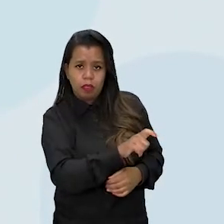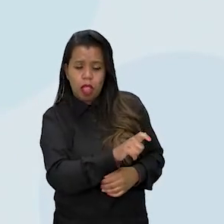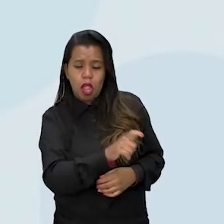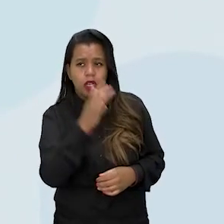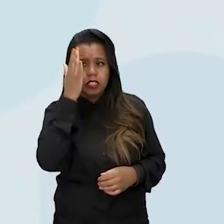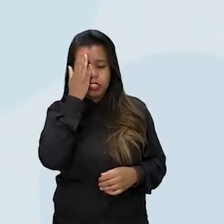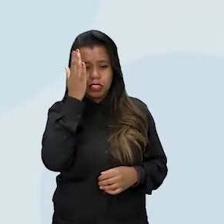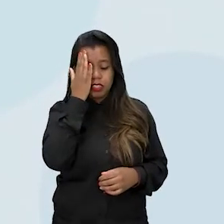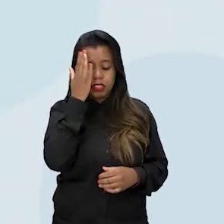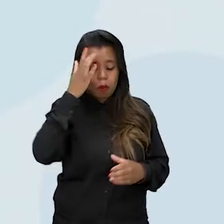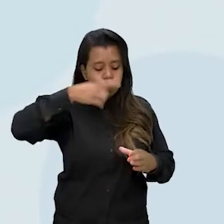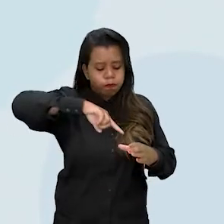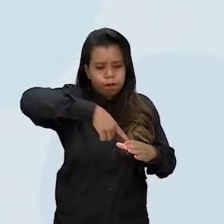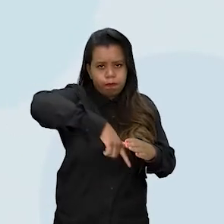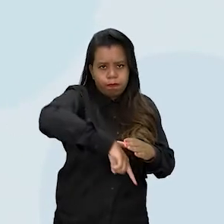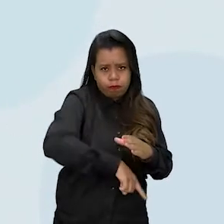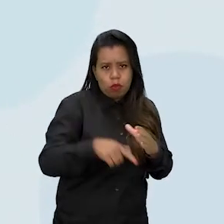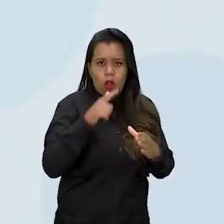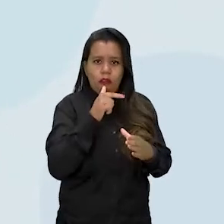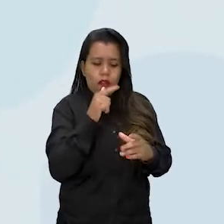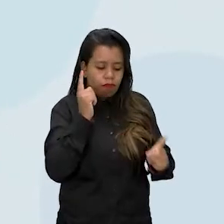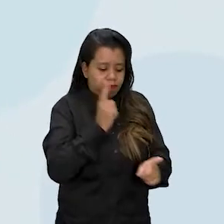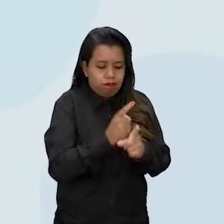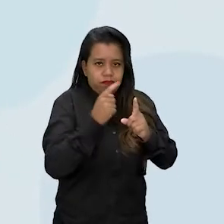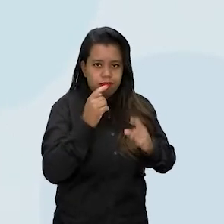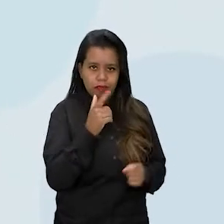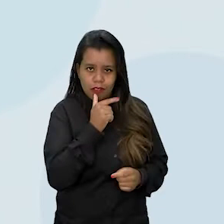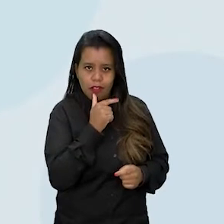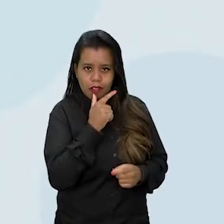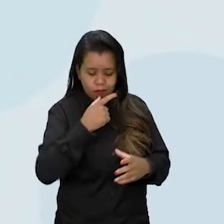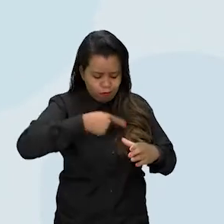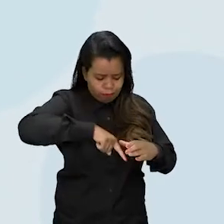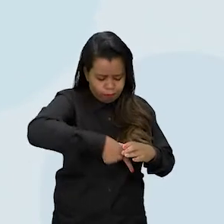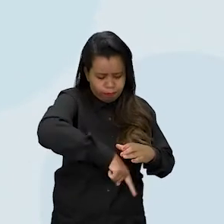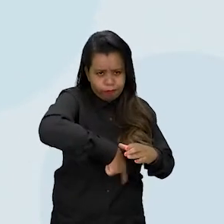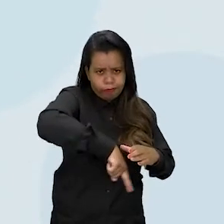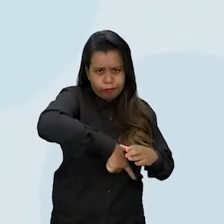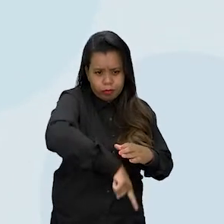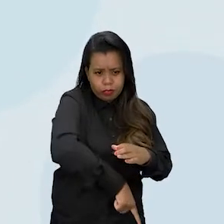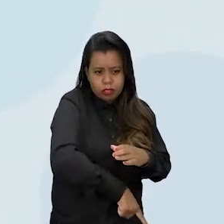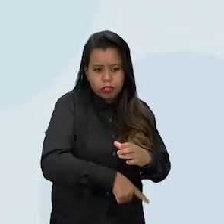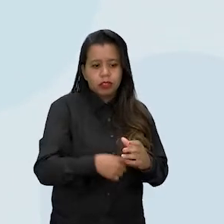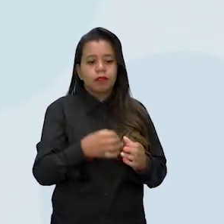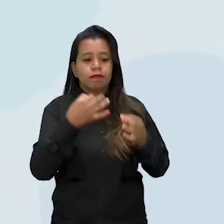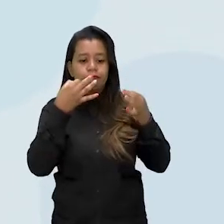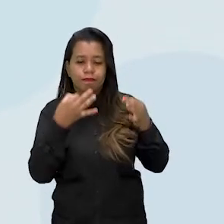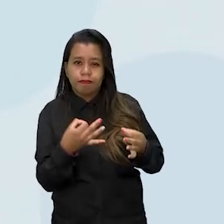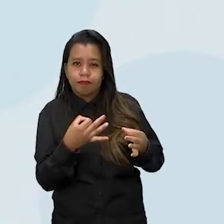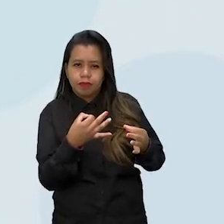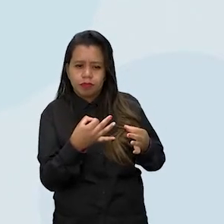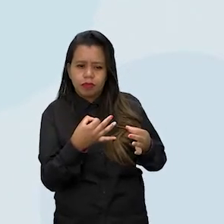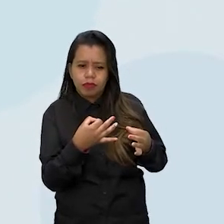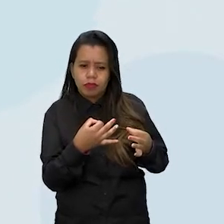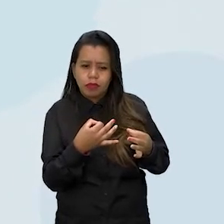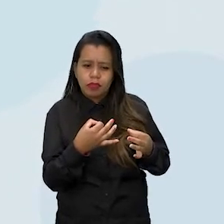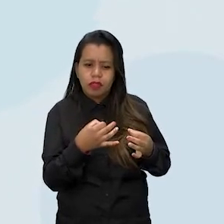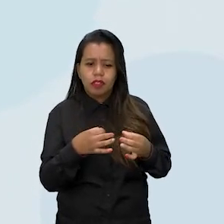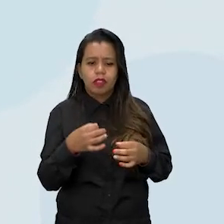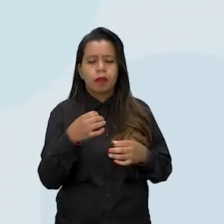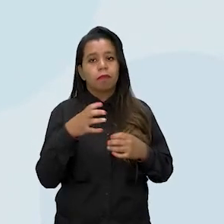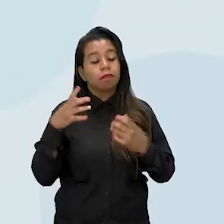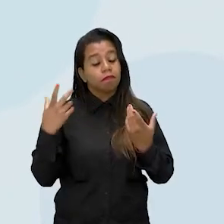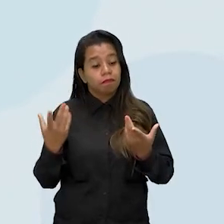o poço e achar água, executa um trabalho com eficácia, que fez as coisas certas, né? Então, ó, a diferença é,